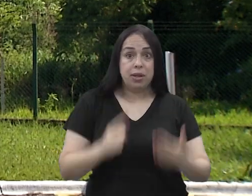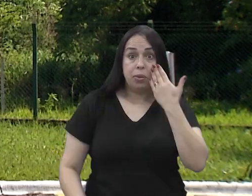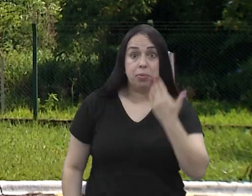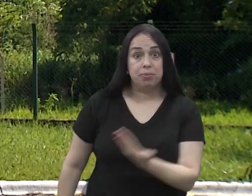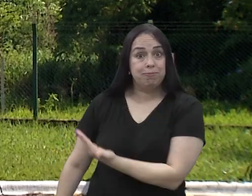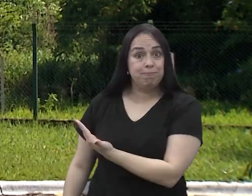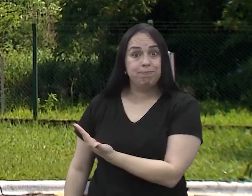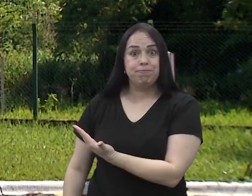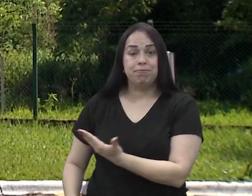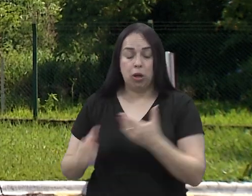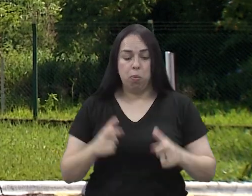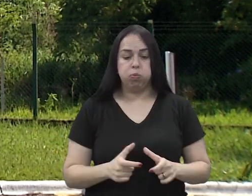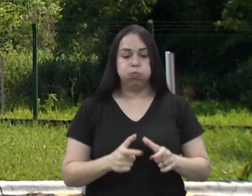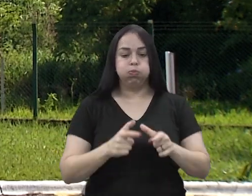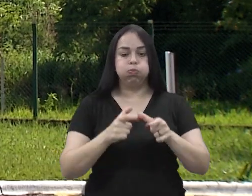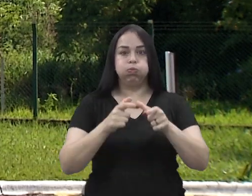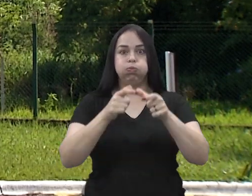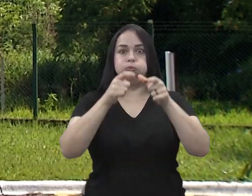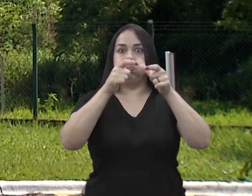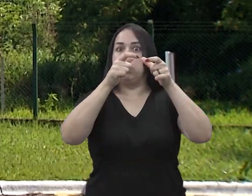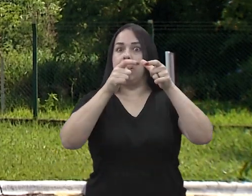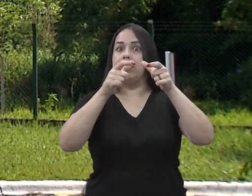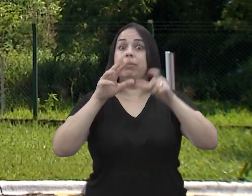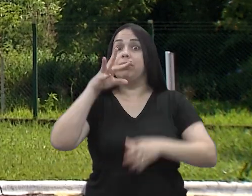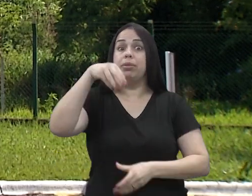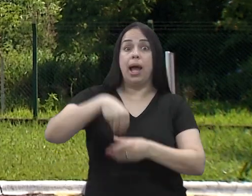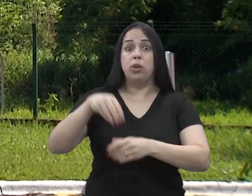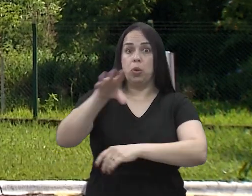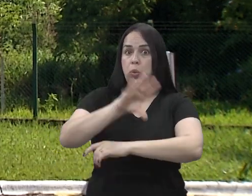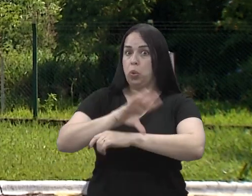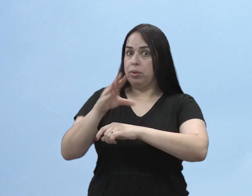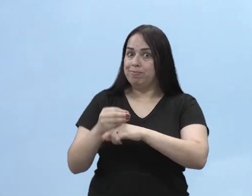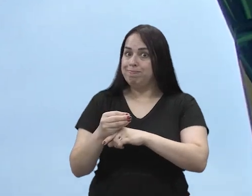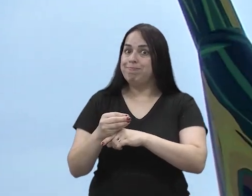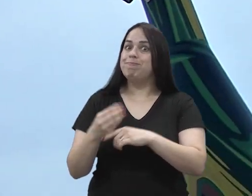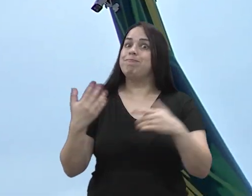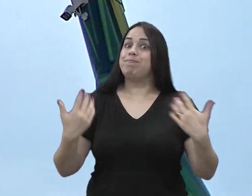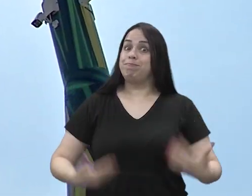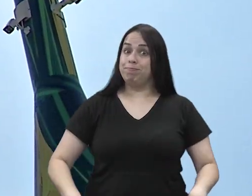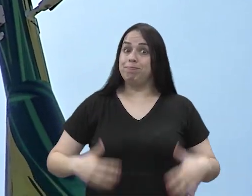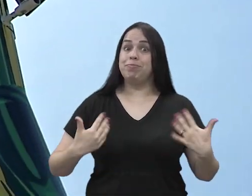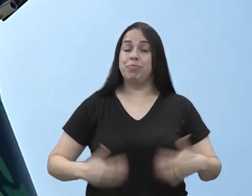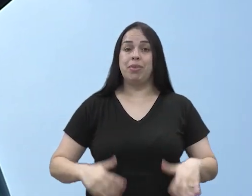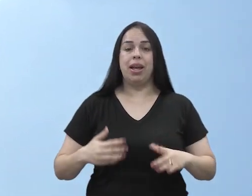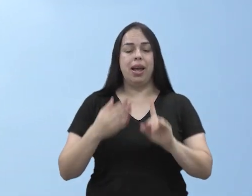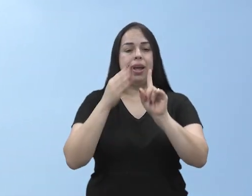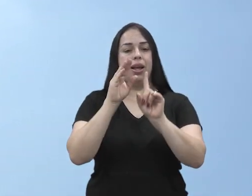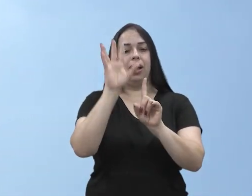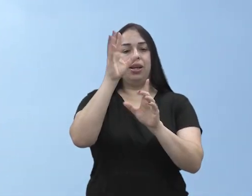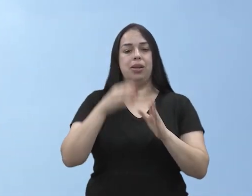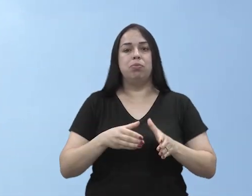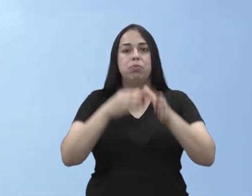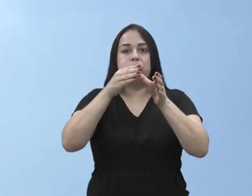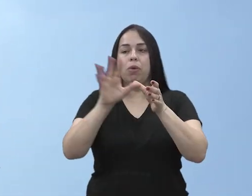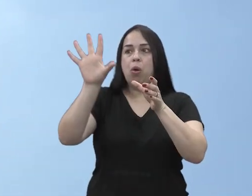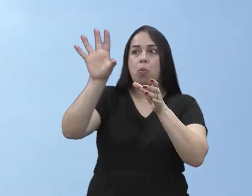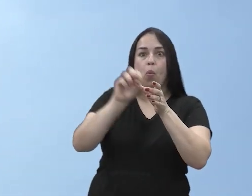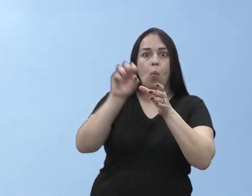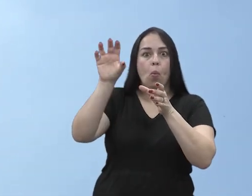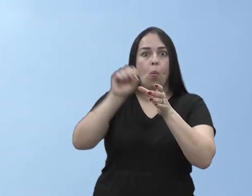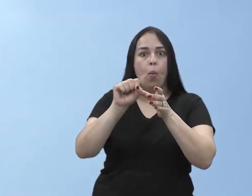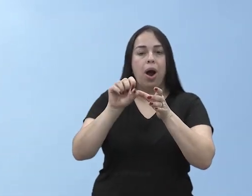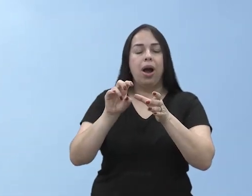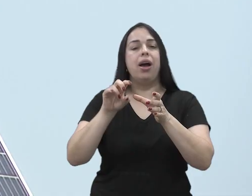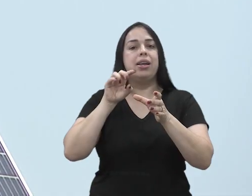poste instalado no Parque de Inovação Tecnológica de São José dos Campos? Ele é responsável por oferecer a tecnologia